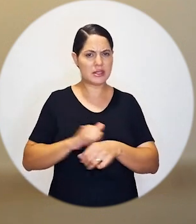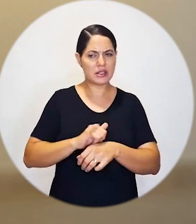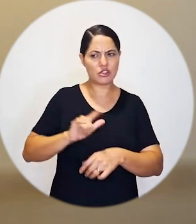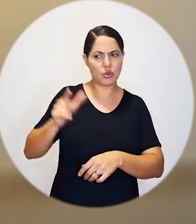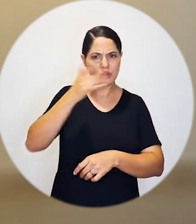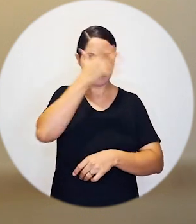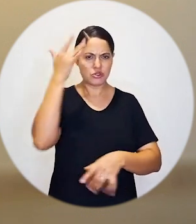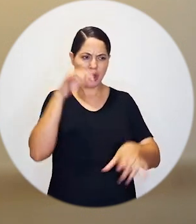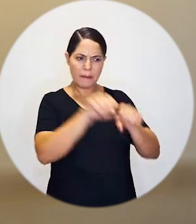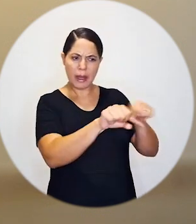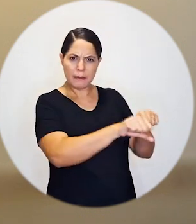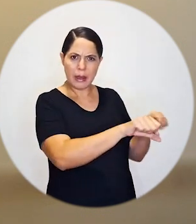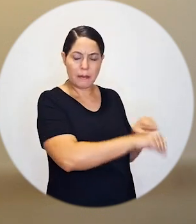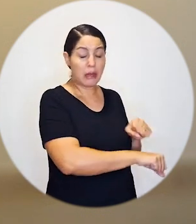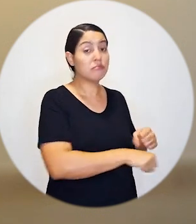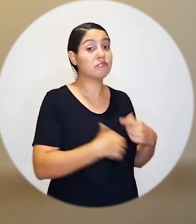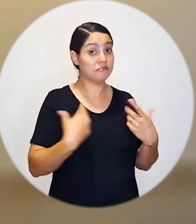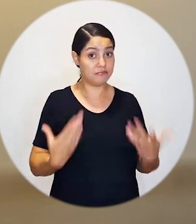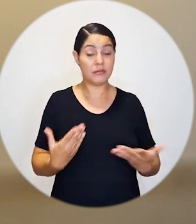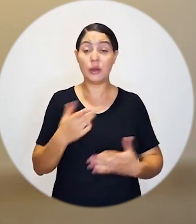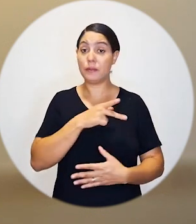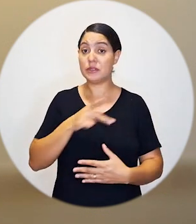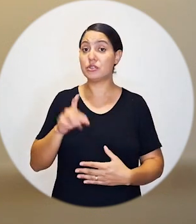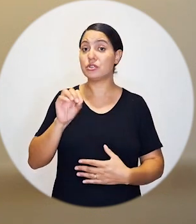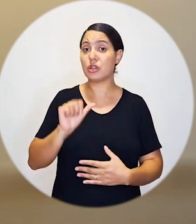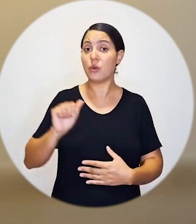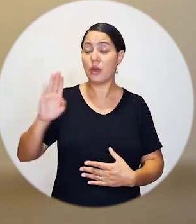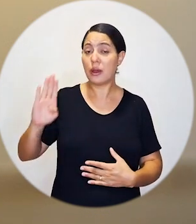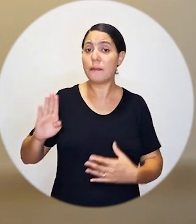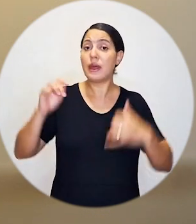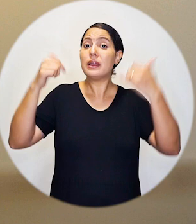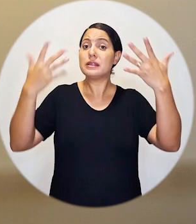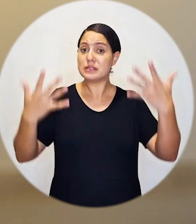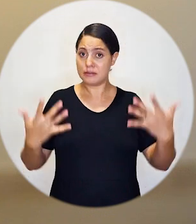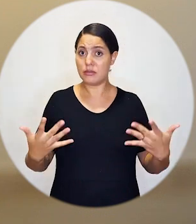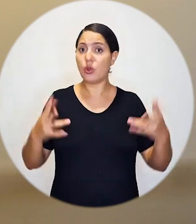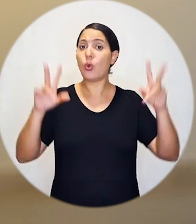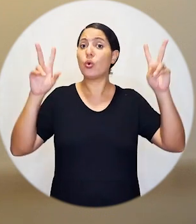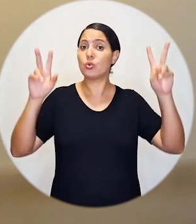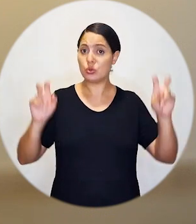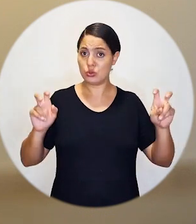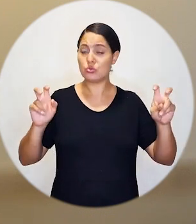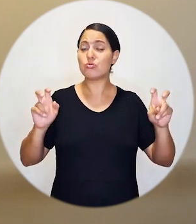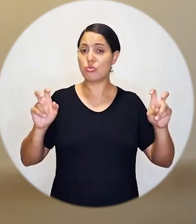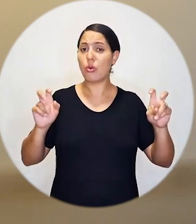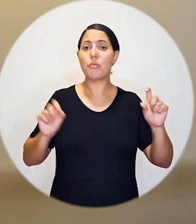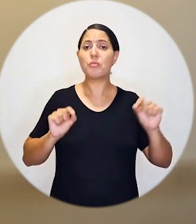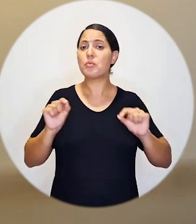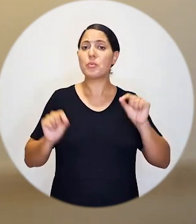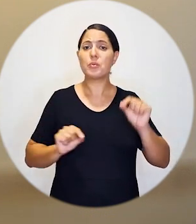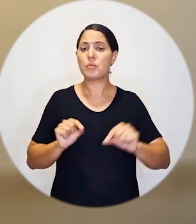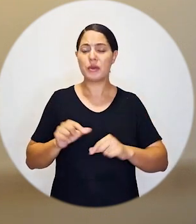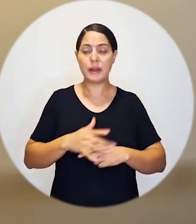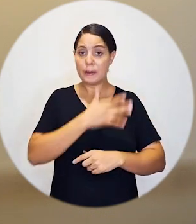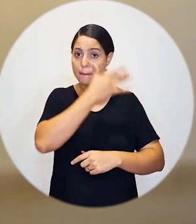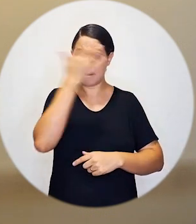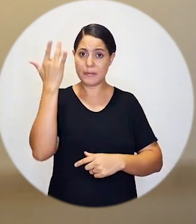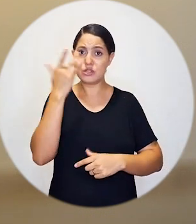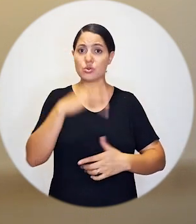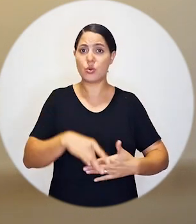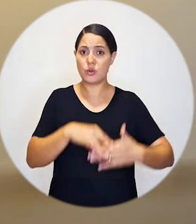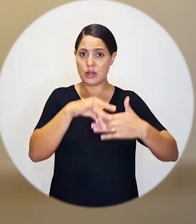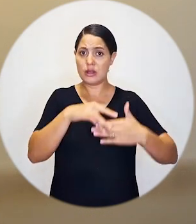Federal. Na ocasião, o presidente da Ordem dos Advogados do Brasil, Beto Simonetti, ressaltou que